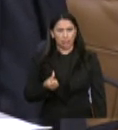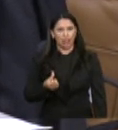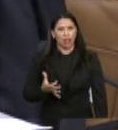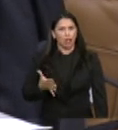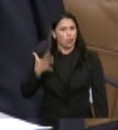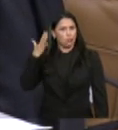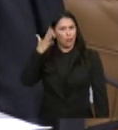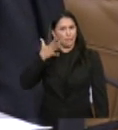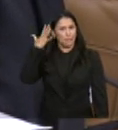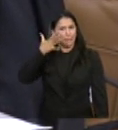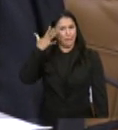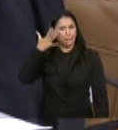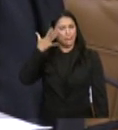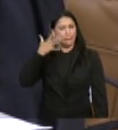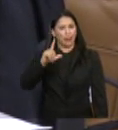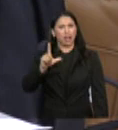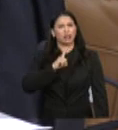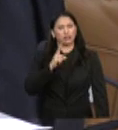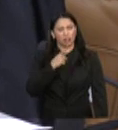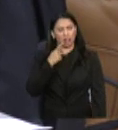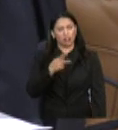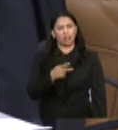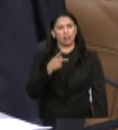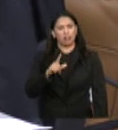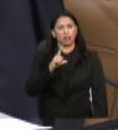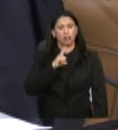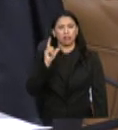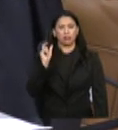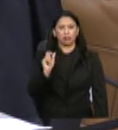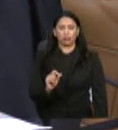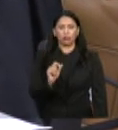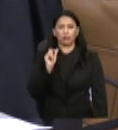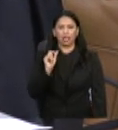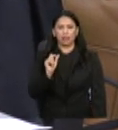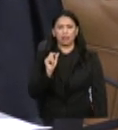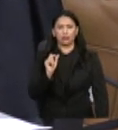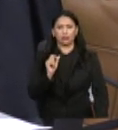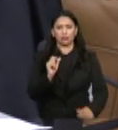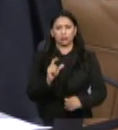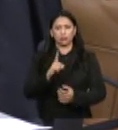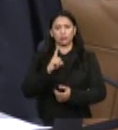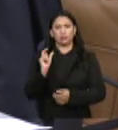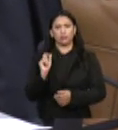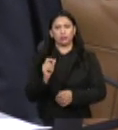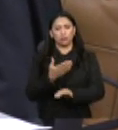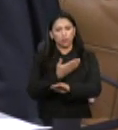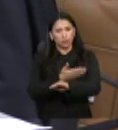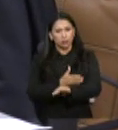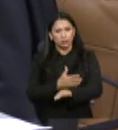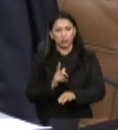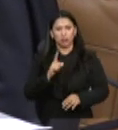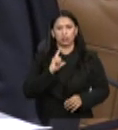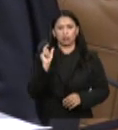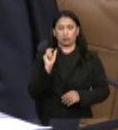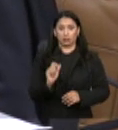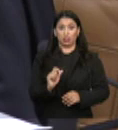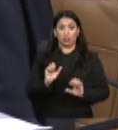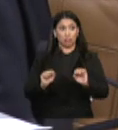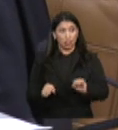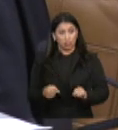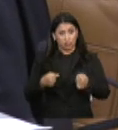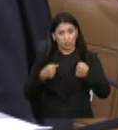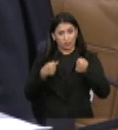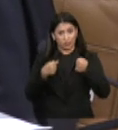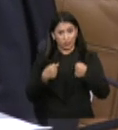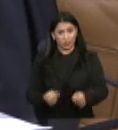não é date por quanto a irmã siamesa de sua prática na qual defendia